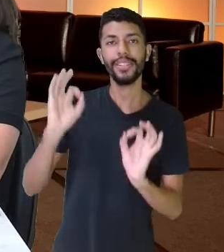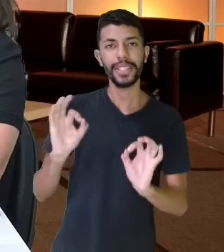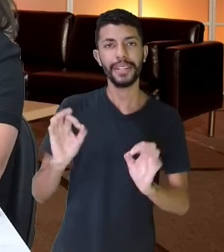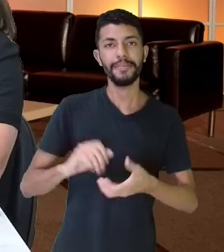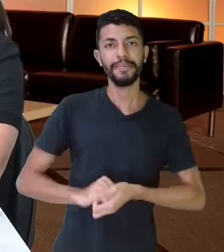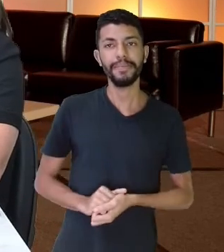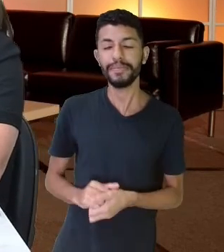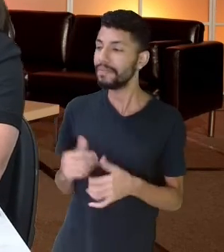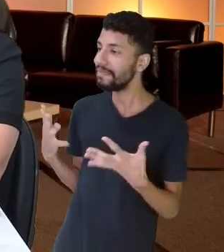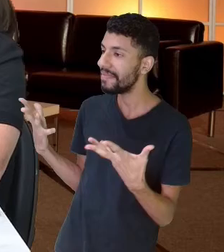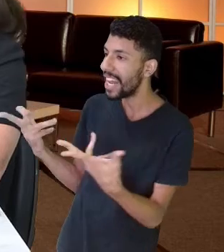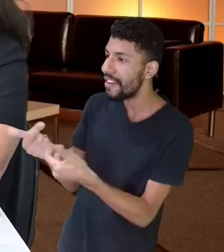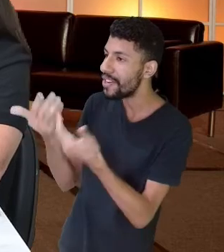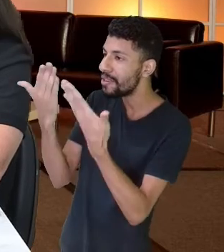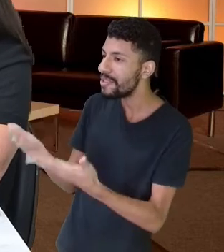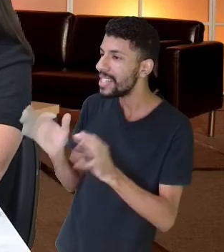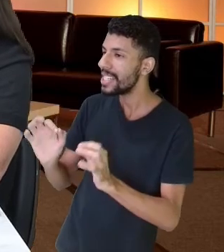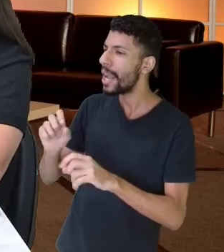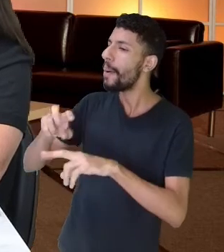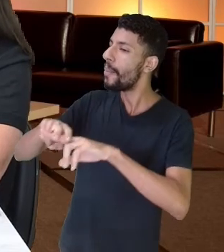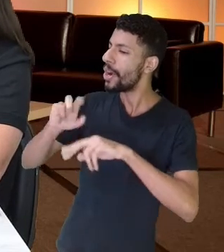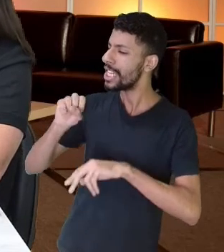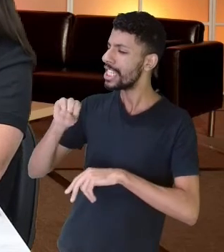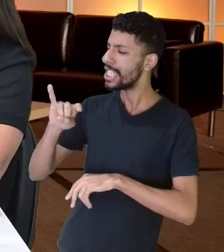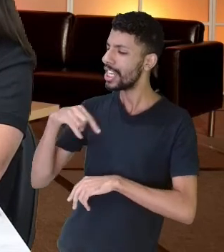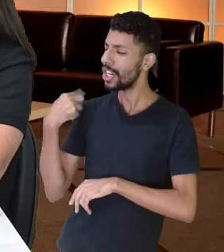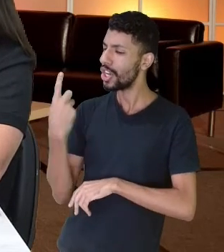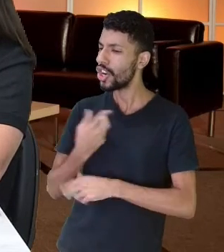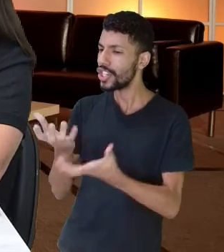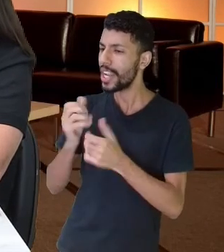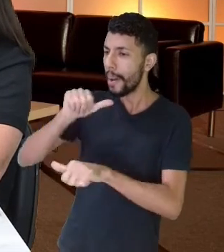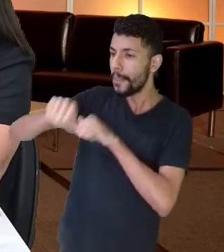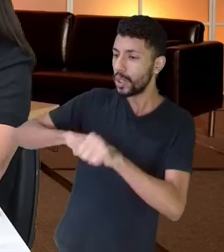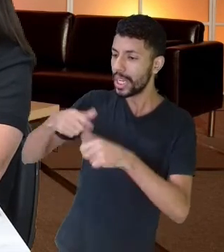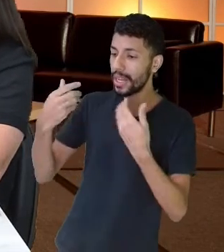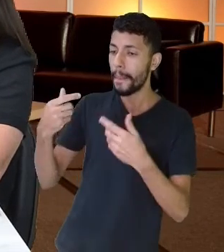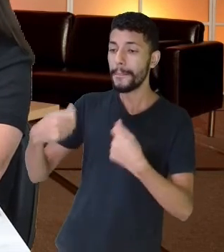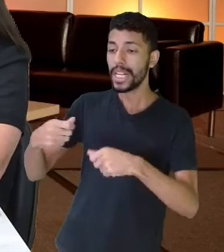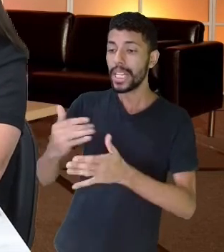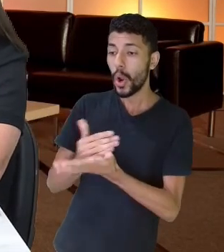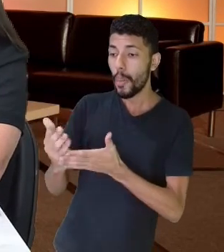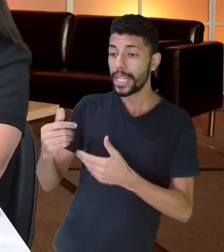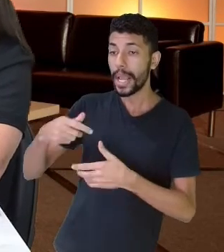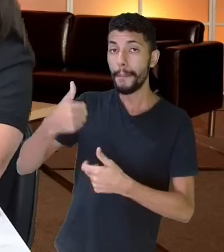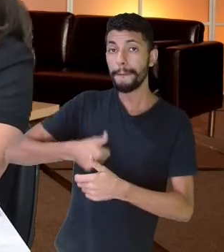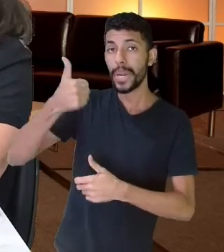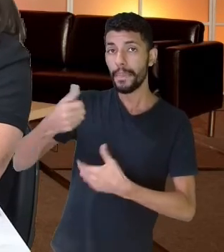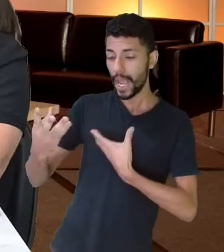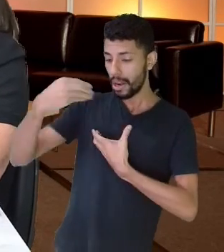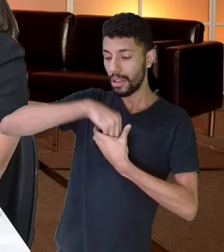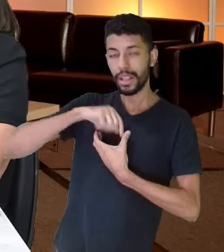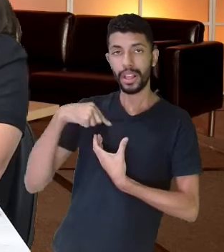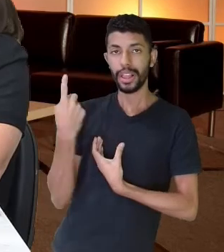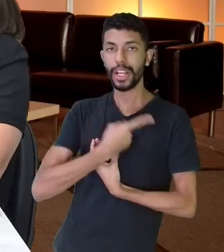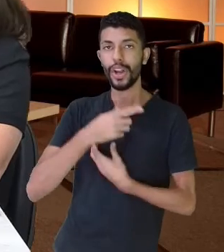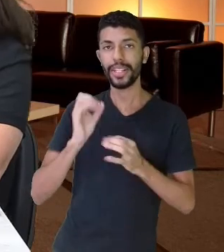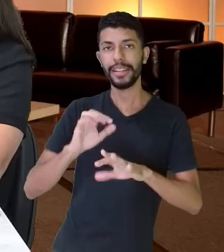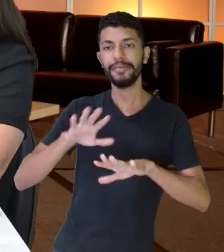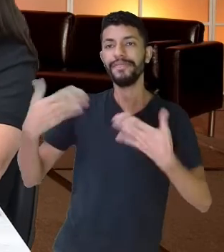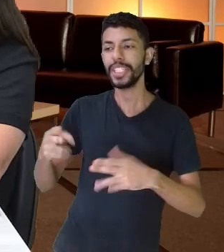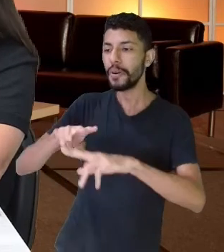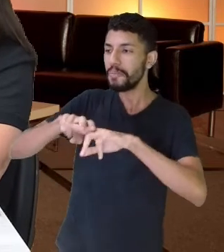porque se queremos mudança, a mudança precisa começar em nós mesmos. E aí, a partir desse